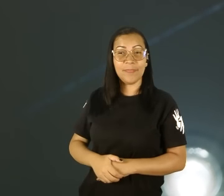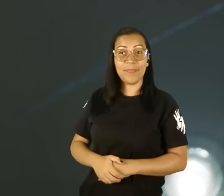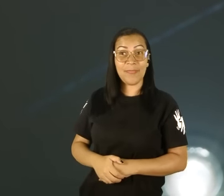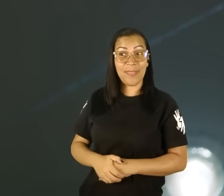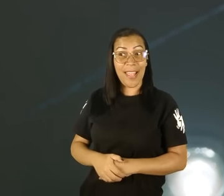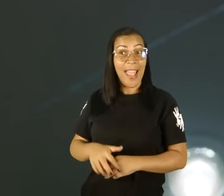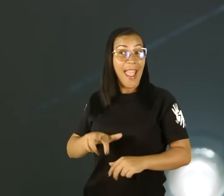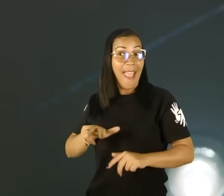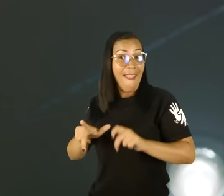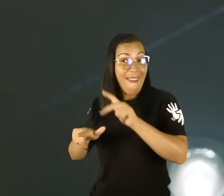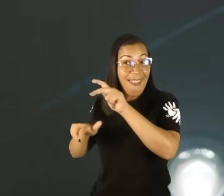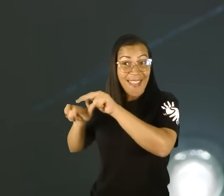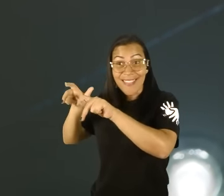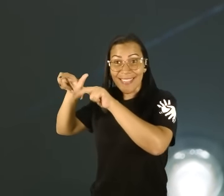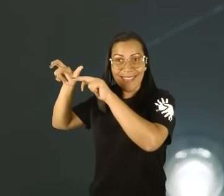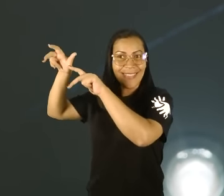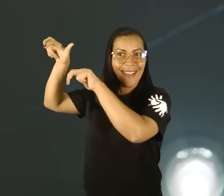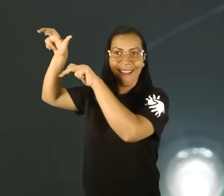elevador.